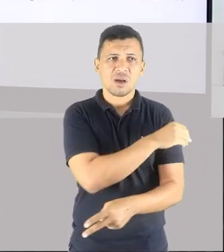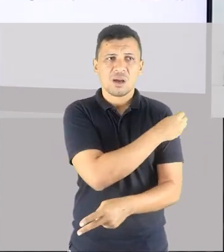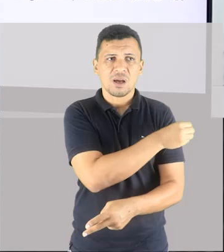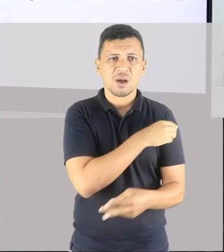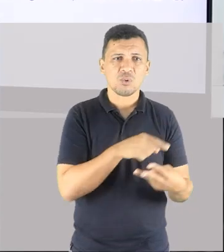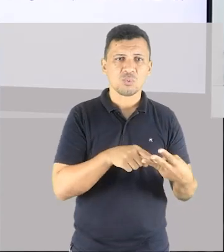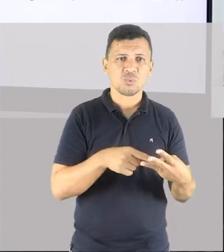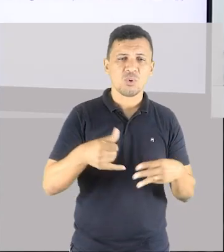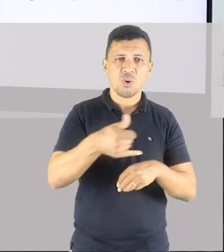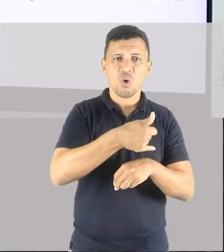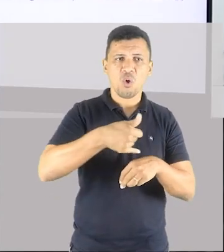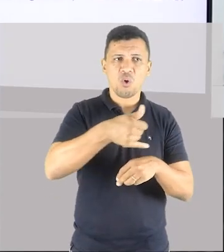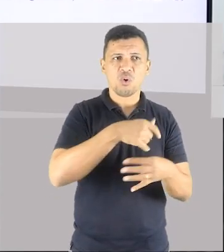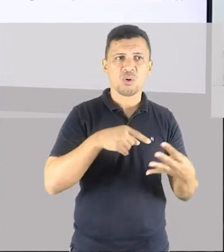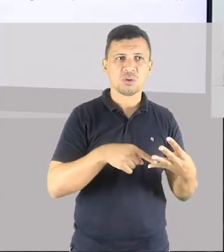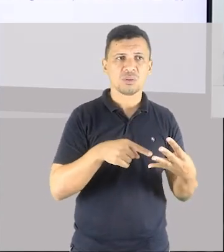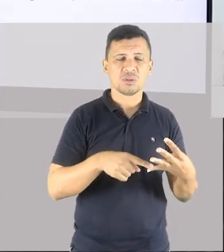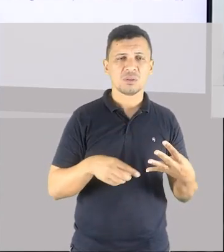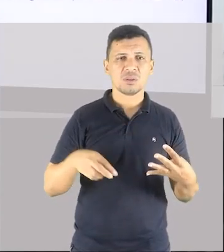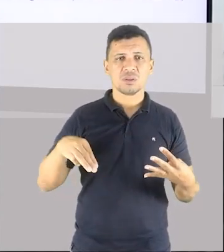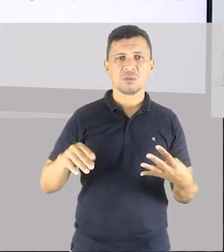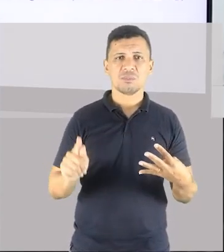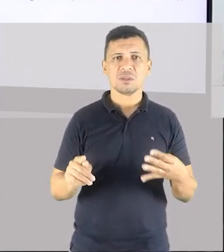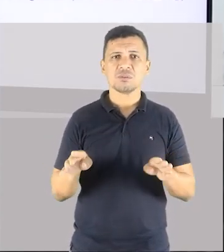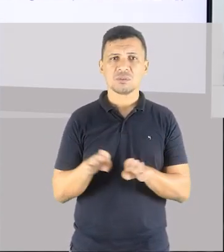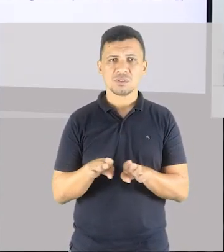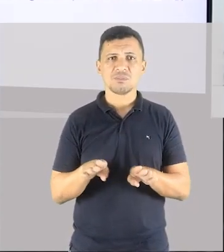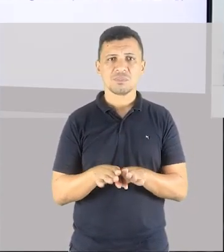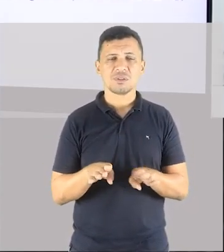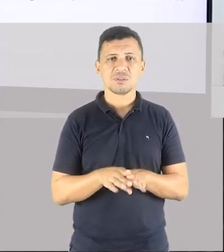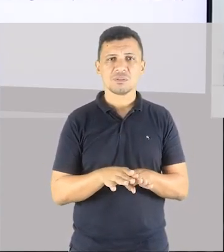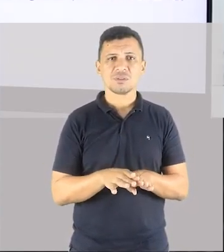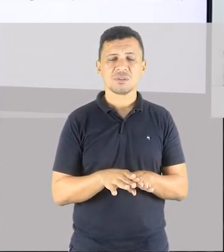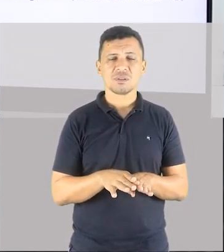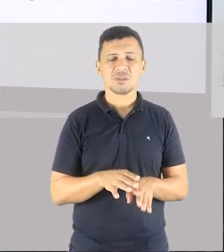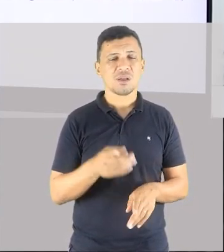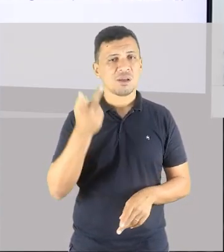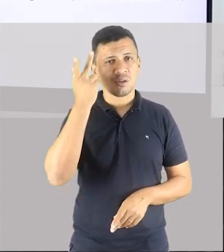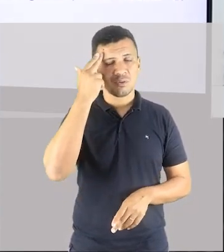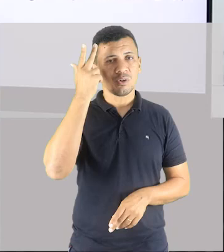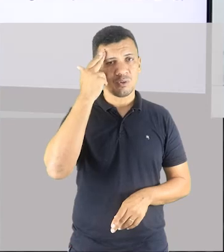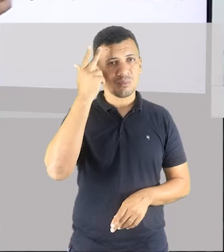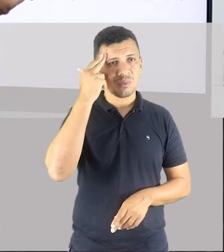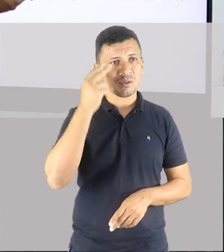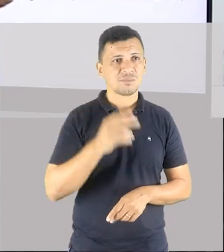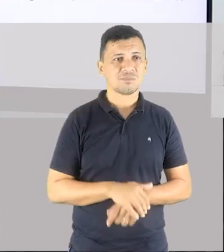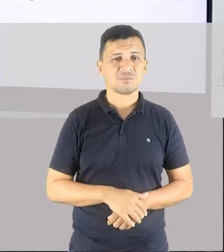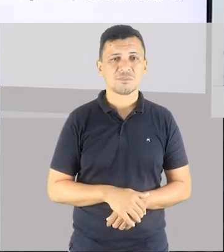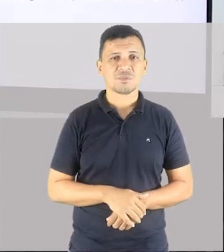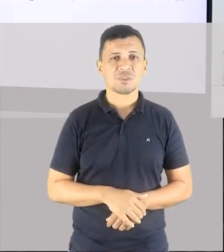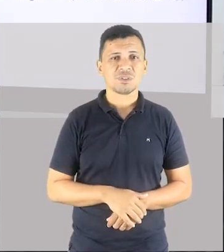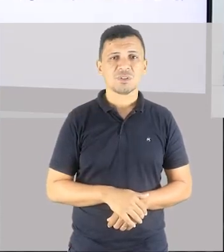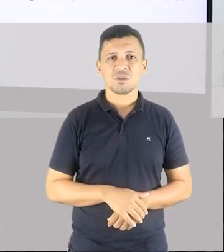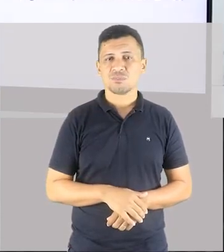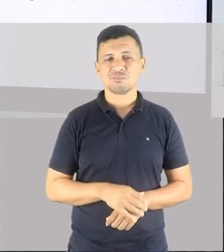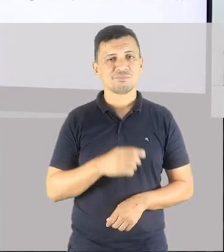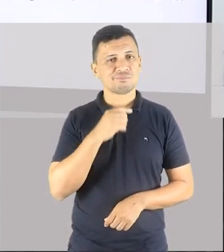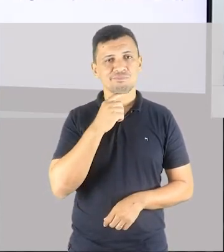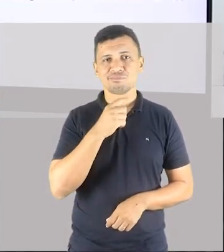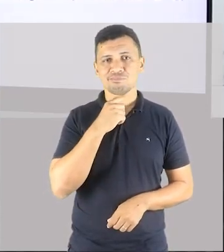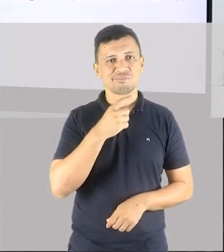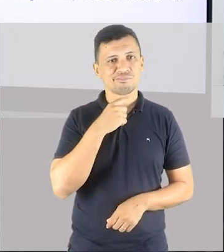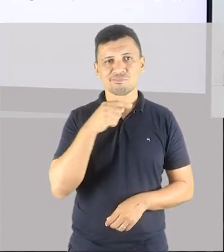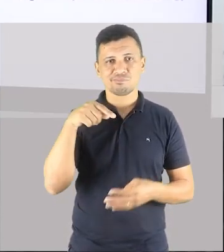álcool, óleo e mercúrio também é líquido. Nas condições normais ele é líquido. Um bloco de chumbo ele não vai afundar